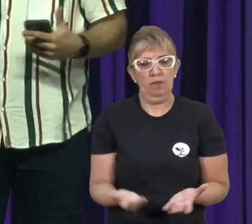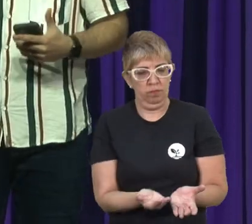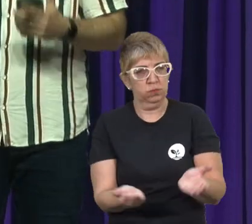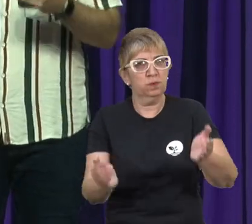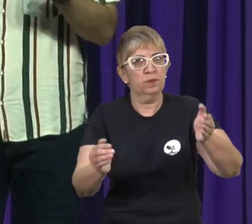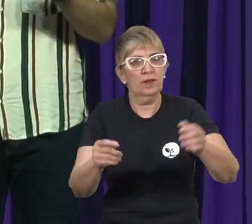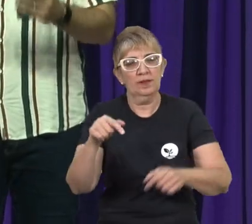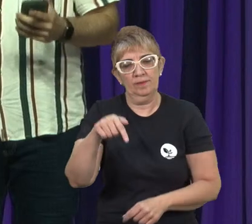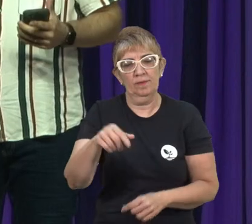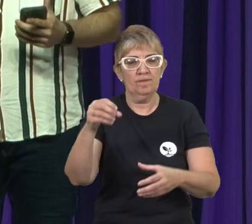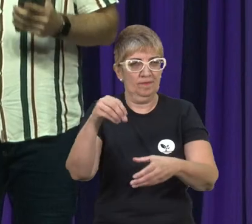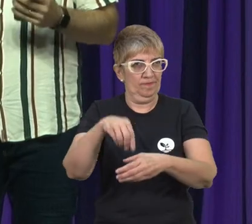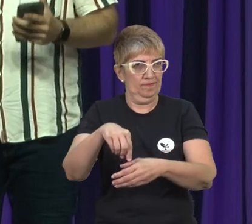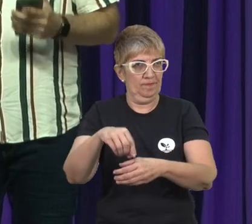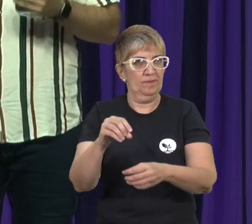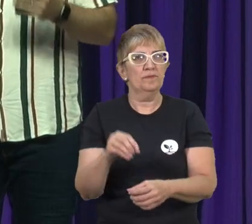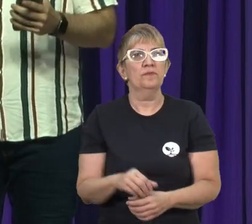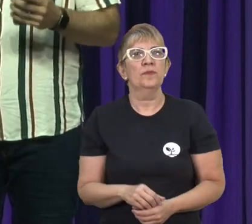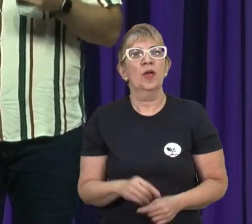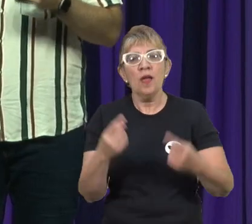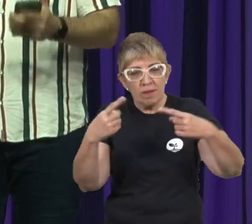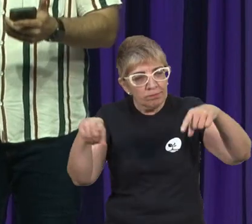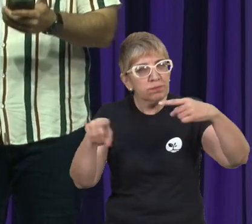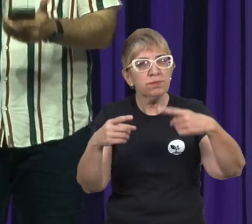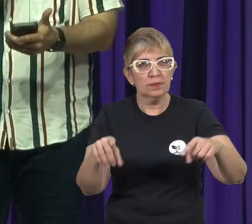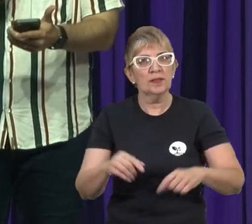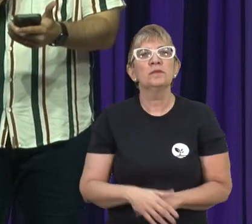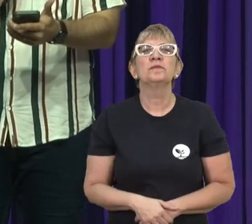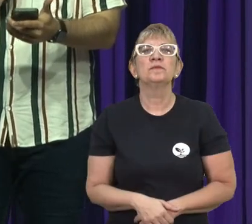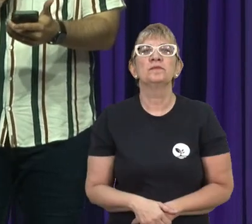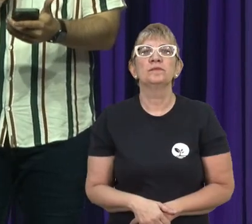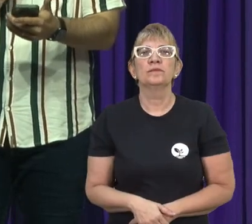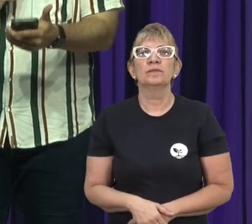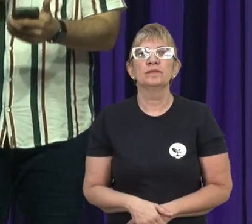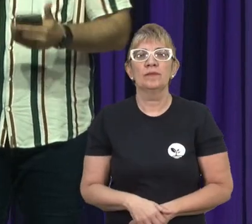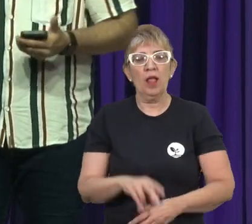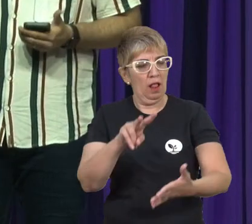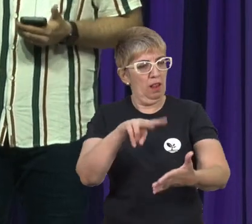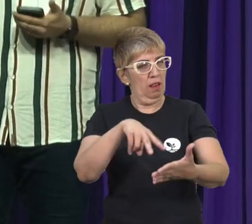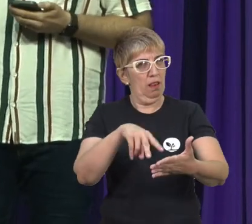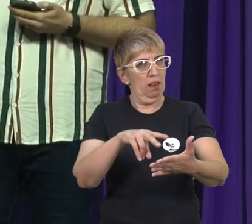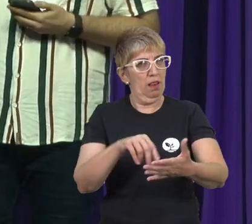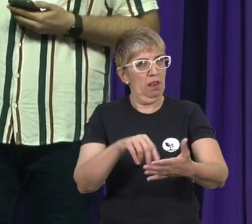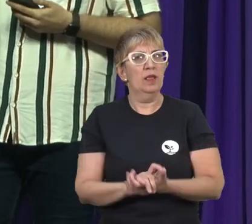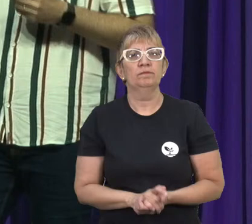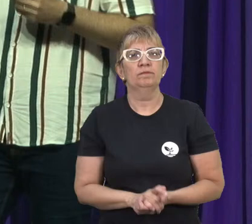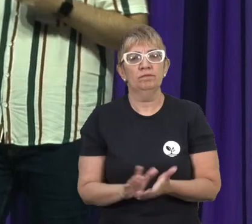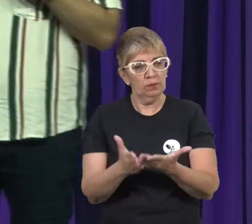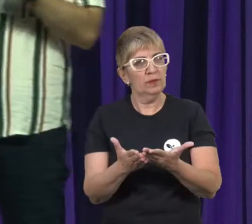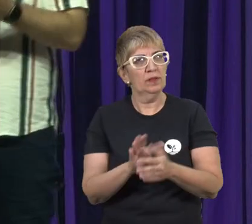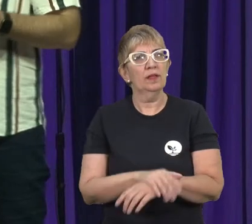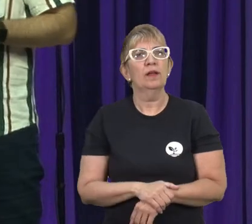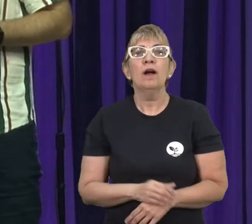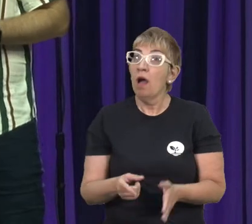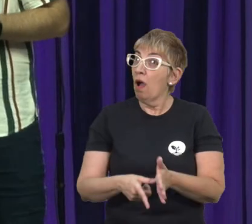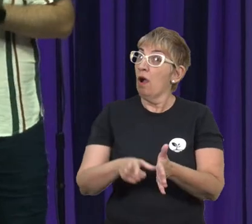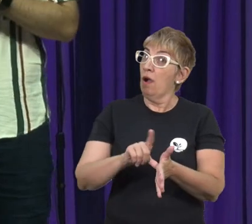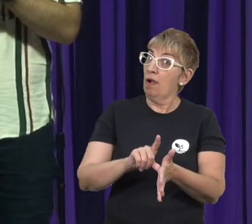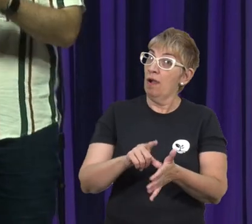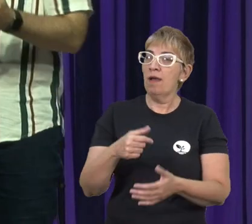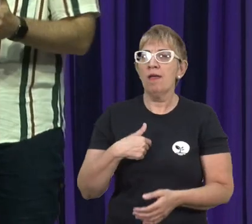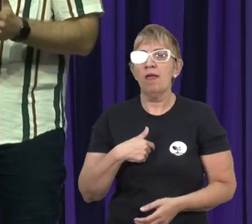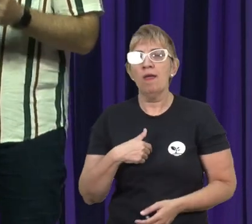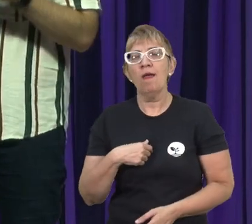cestos enquanto cantamos mais algumas canções. Eu vou ler um texto bíblico, mas antes disso, eu tenho uma palavra